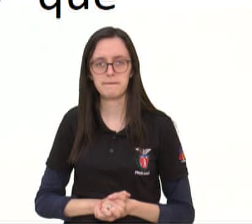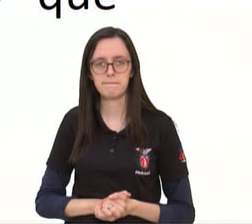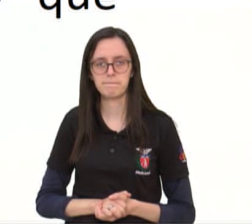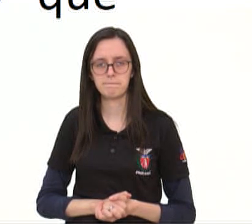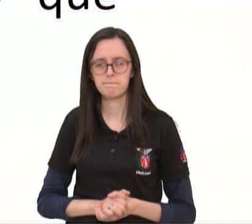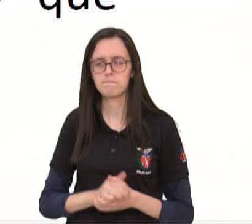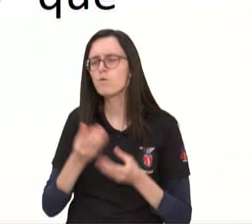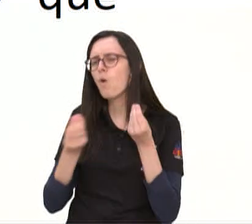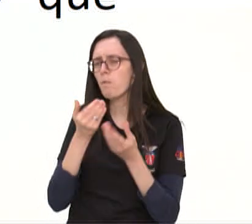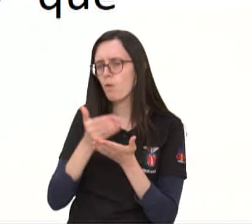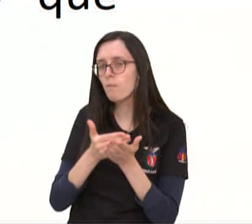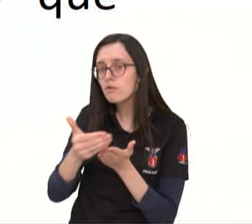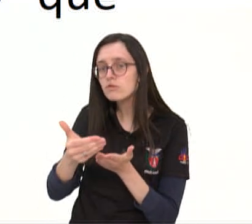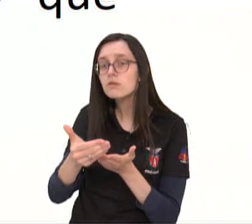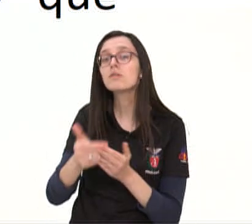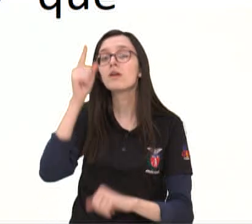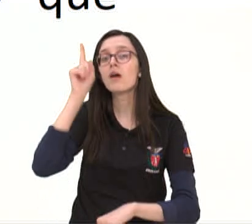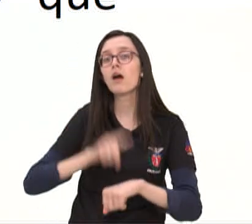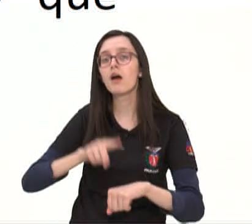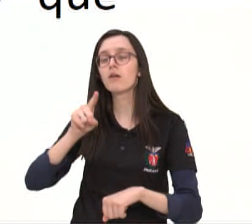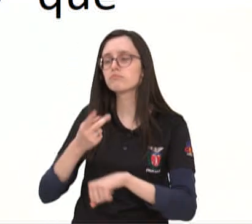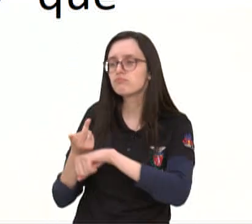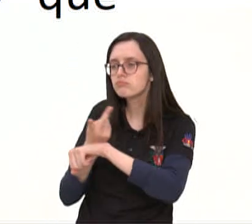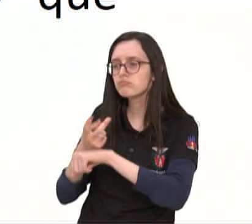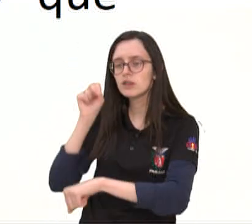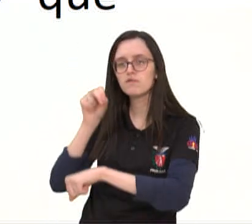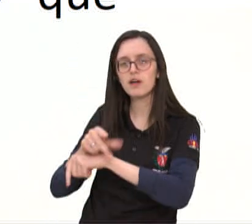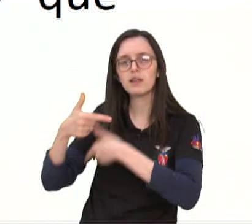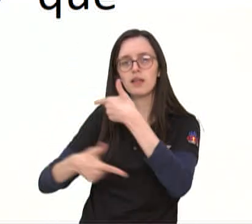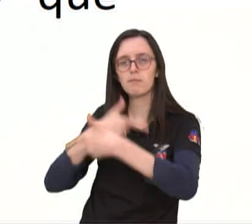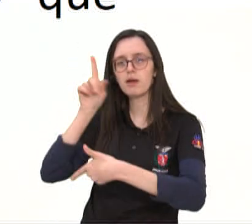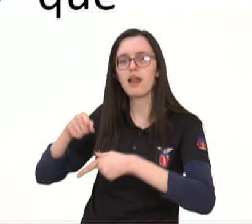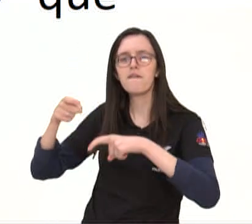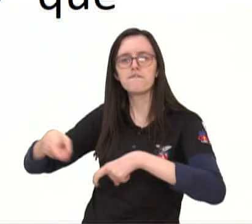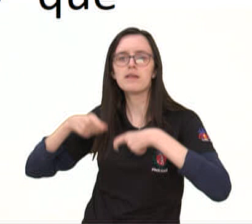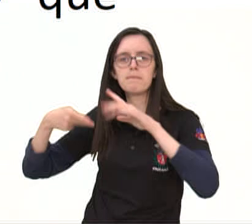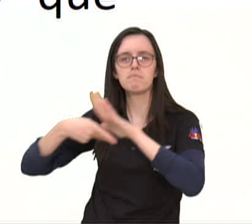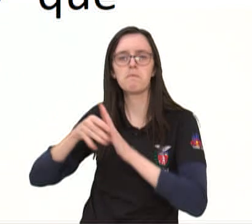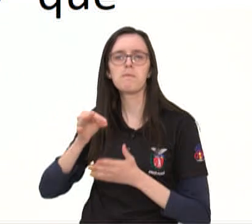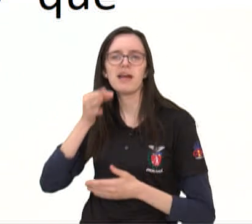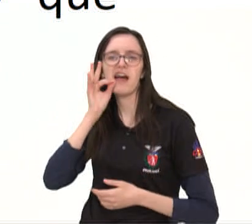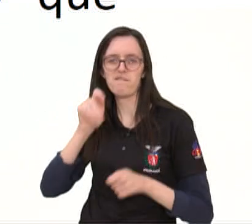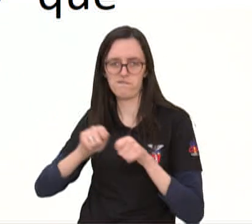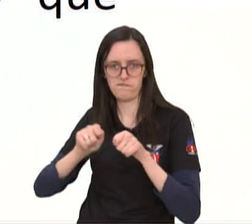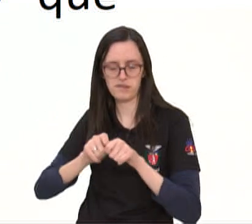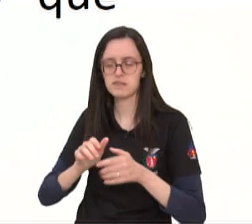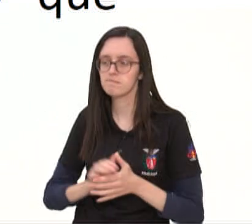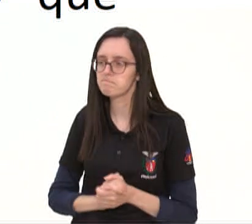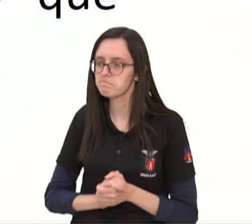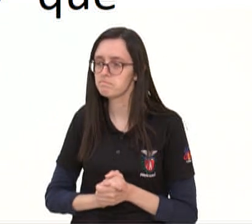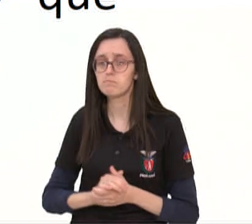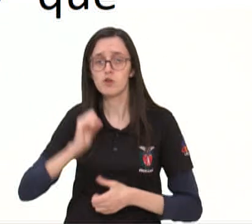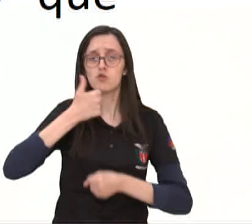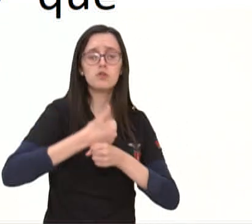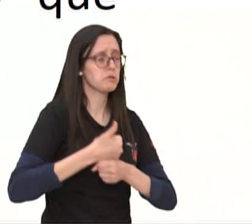Tudo começou quando eles foram procurar emprego na fazenda de café. O proprietário disse que